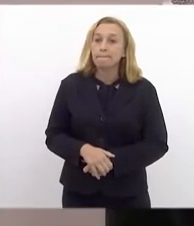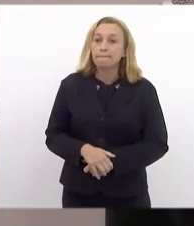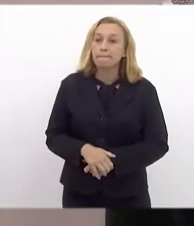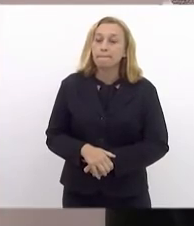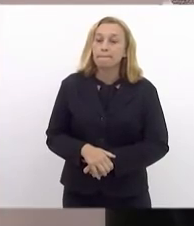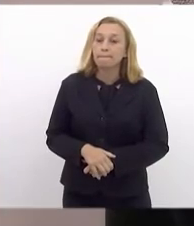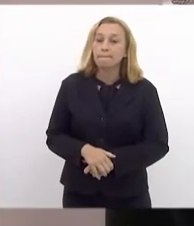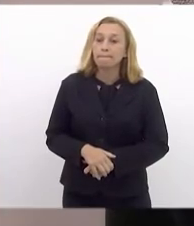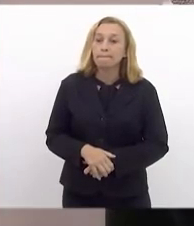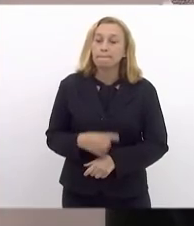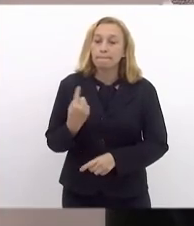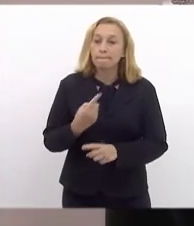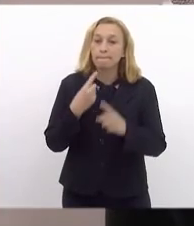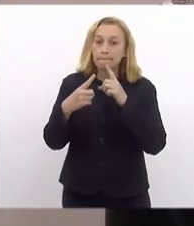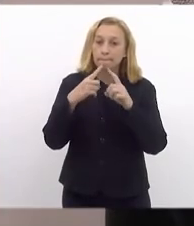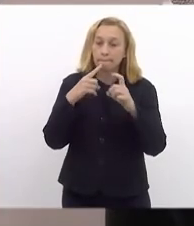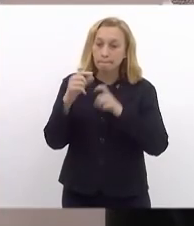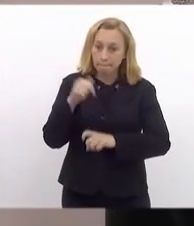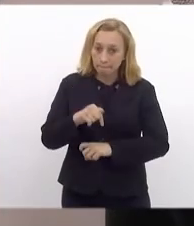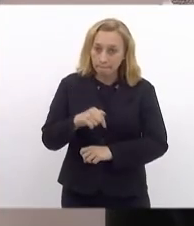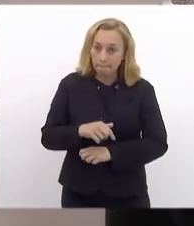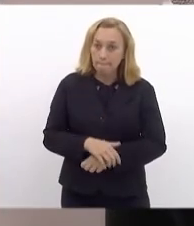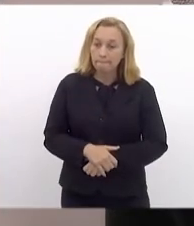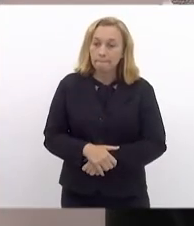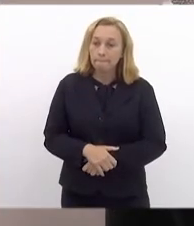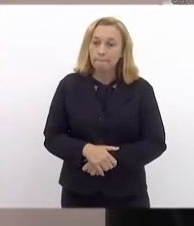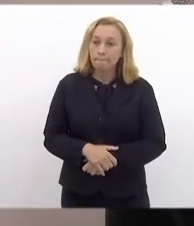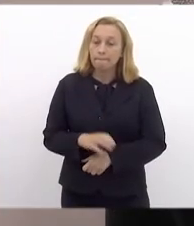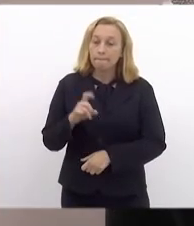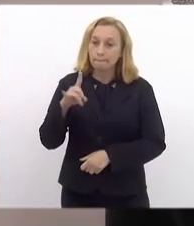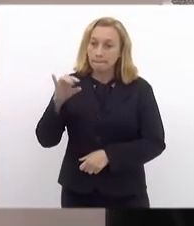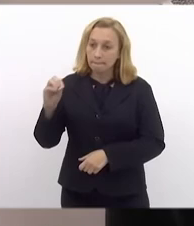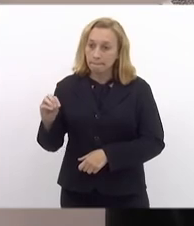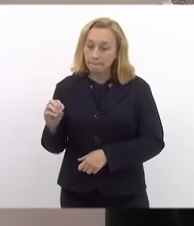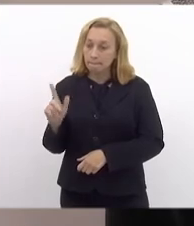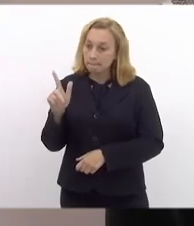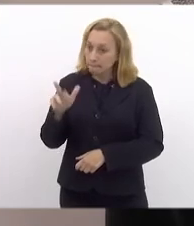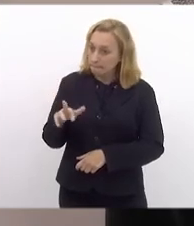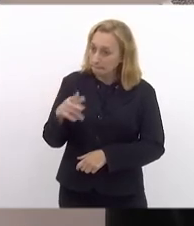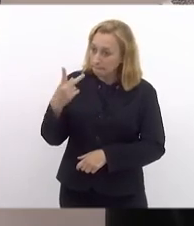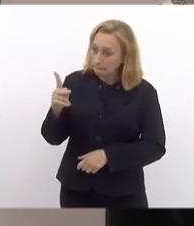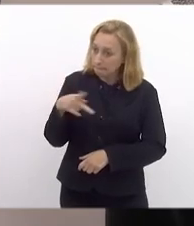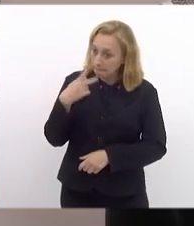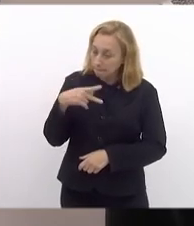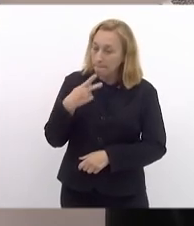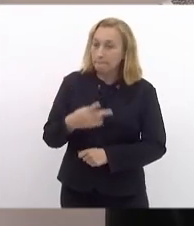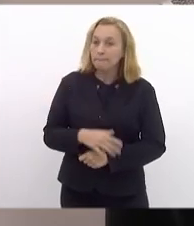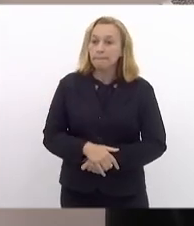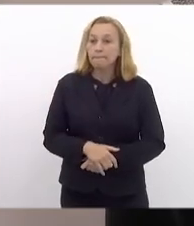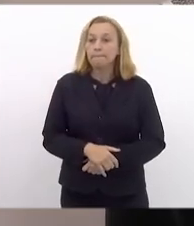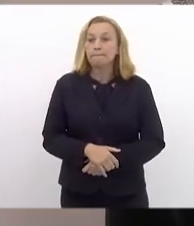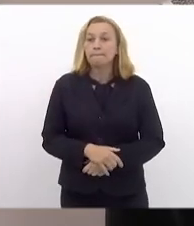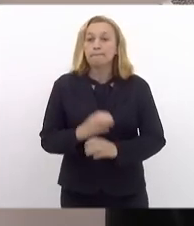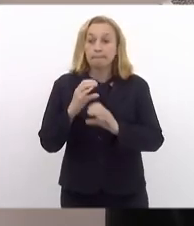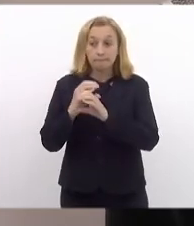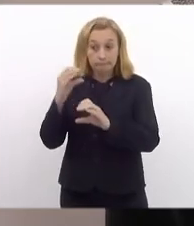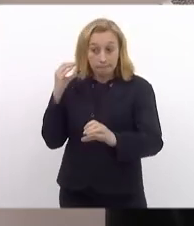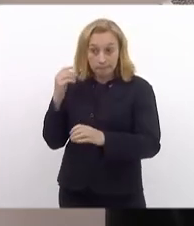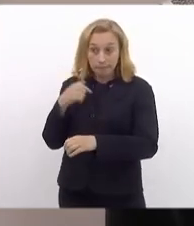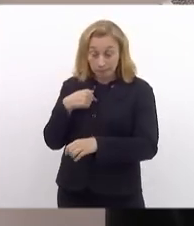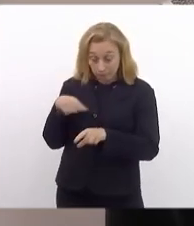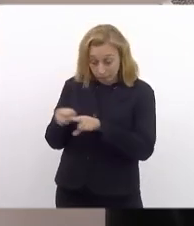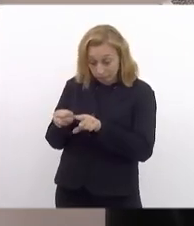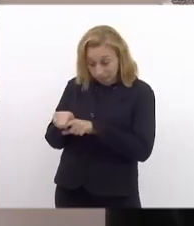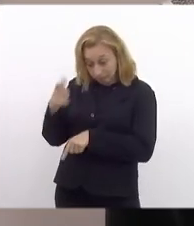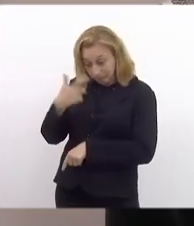e nós estamos discutindo aqui o Luciano diferente da sua fala de engenheiro e eu